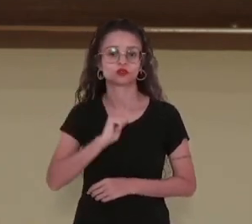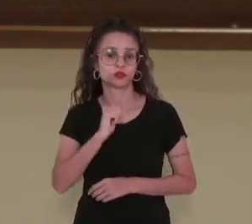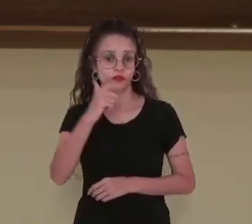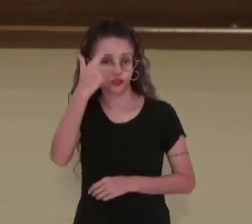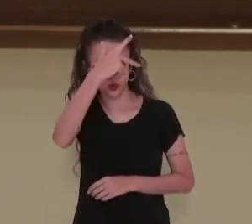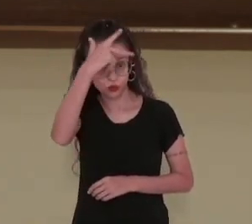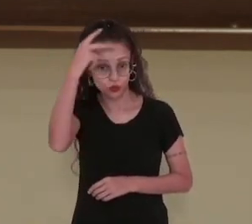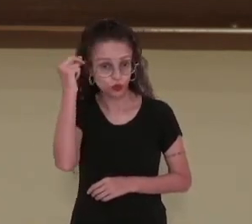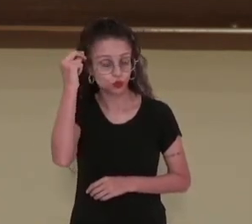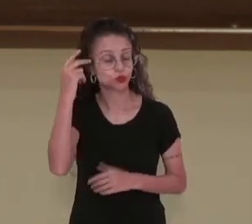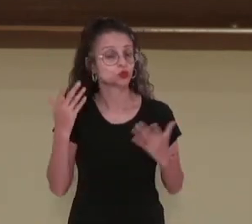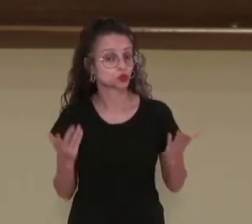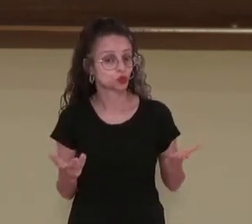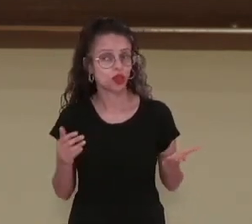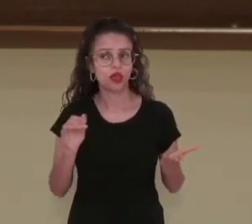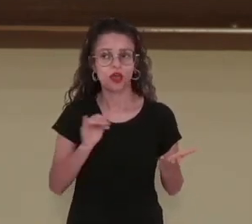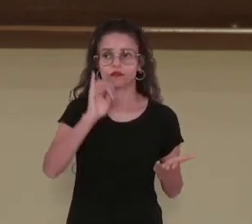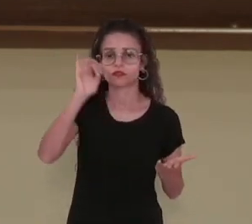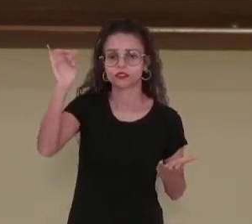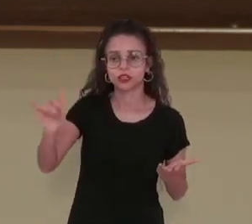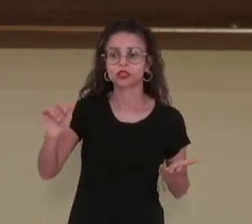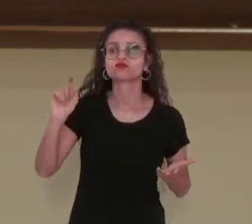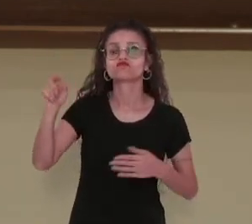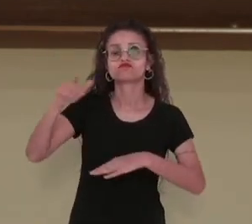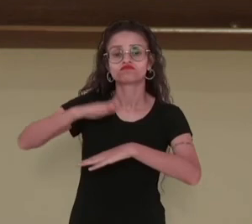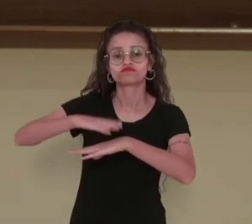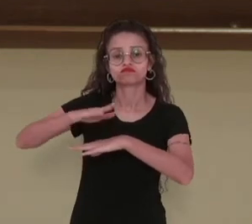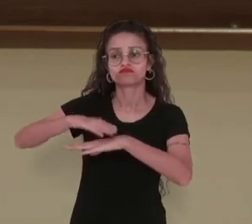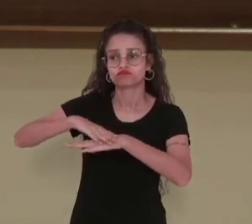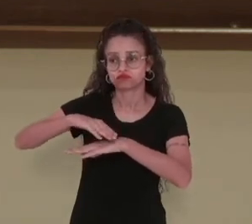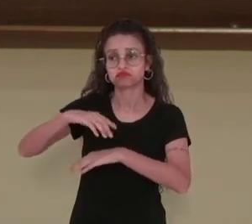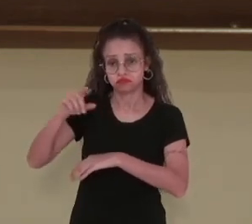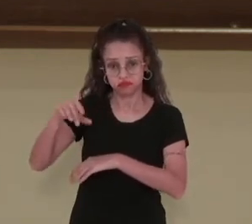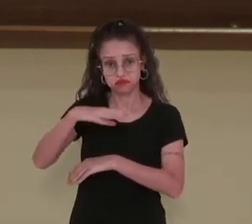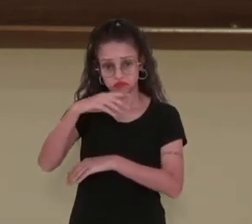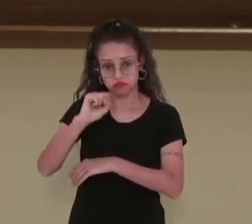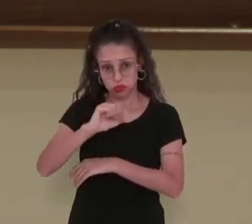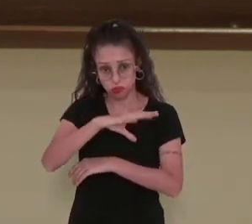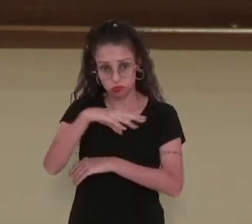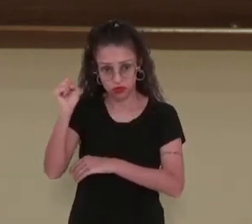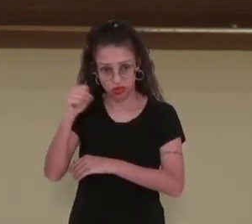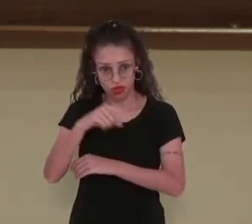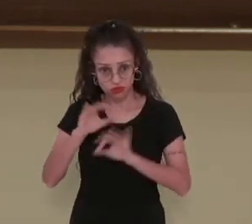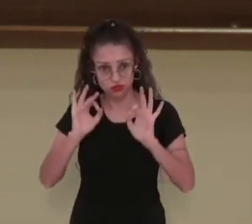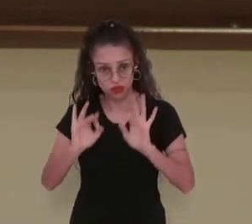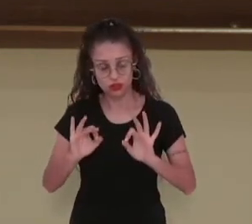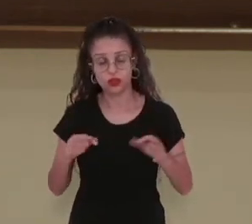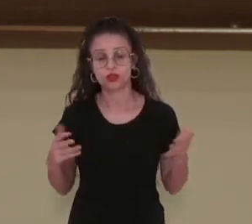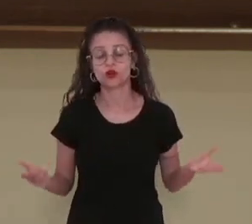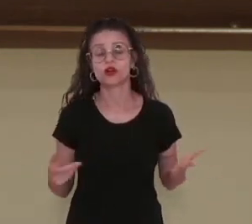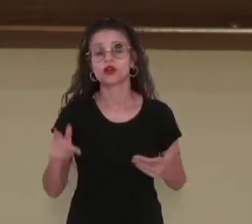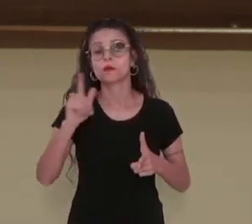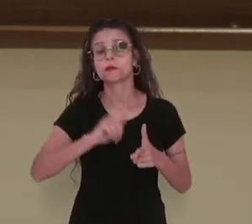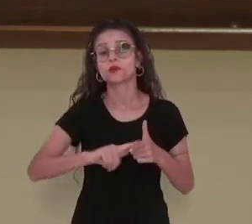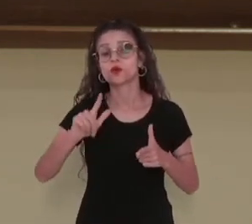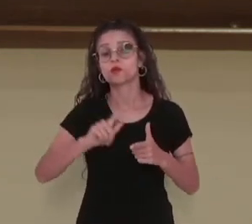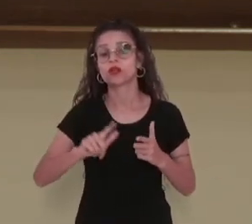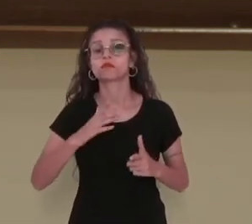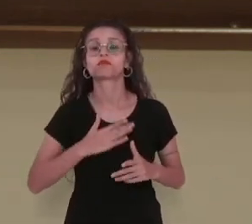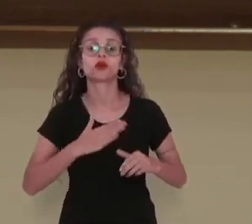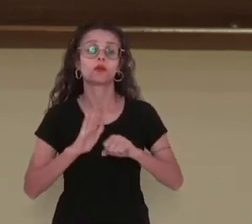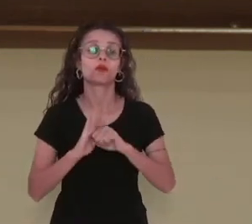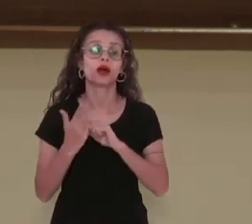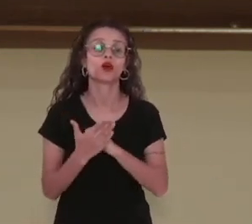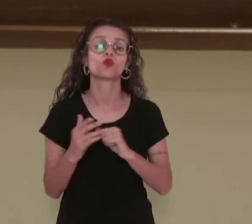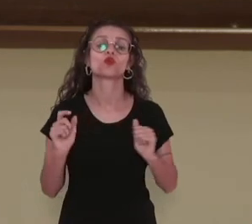a prefeitura e avisando para que eles venham fazer a coleta correta. Os problemas no meu bairro